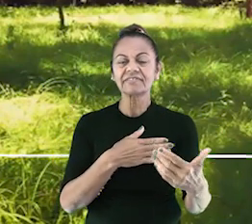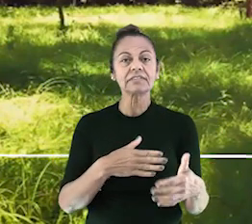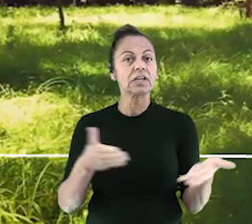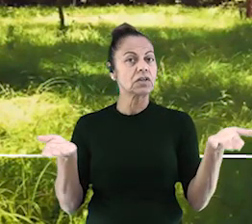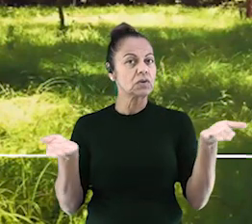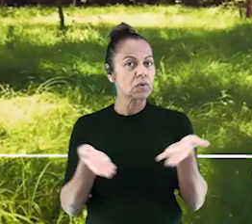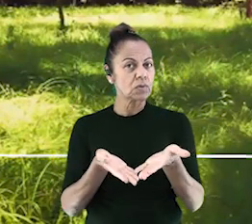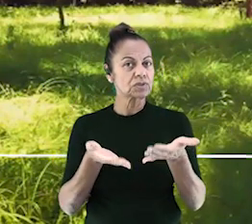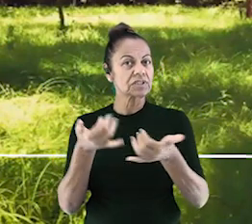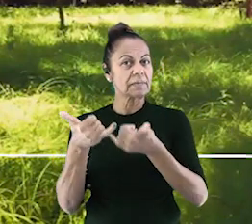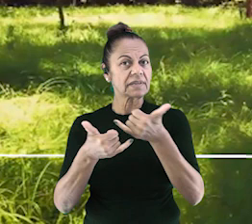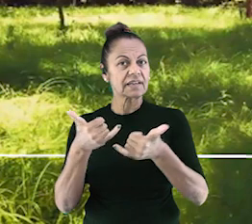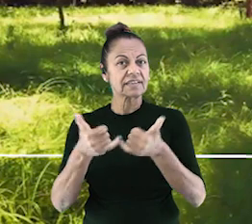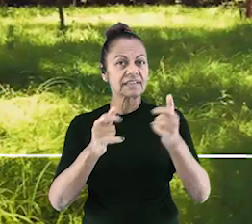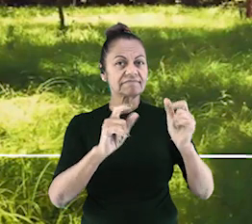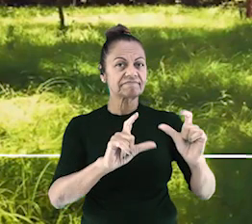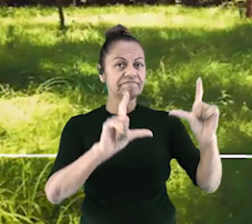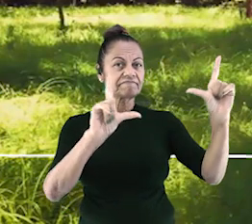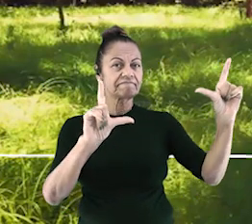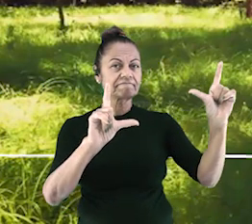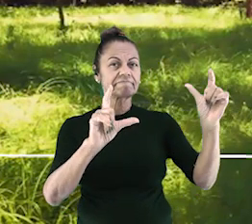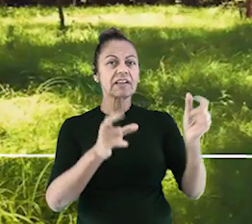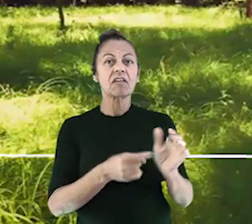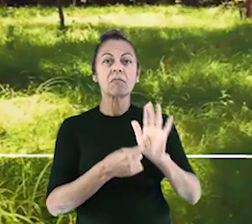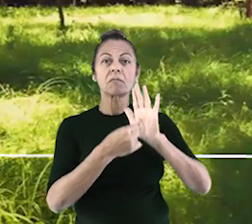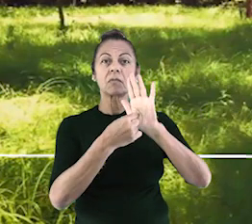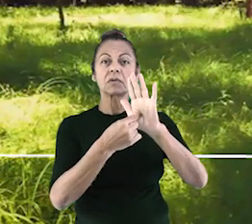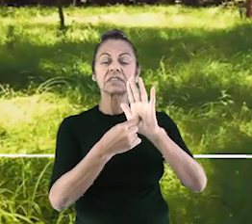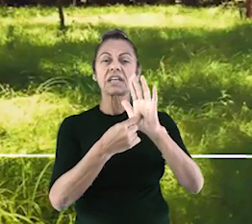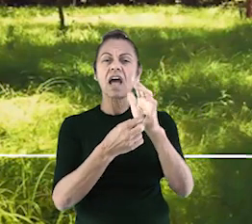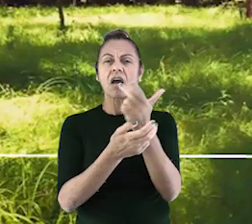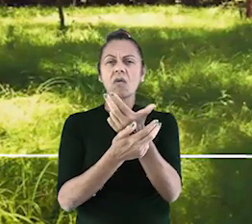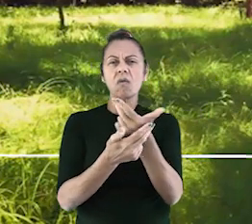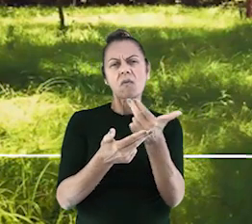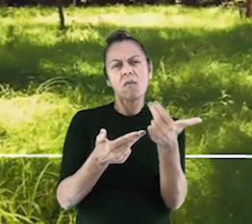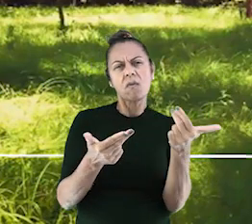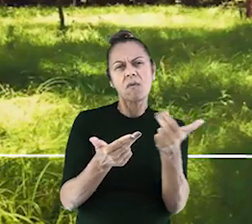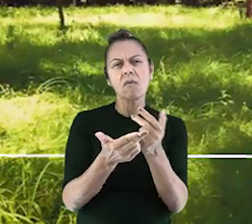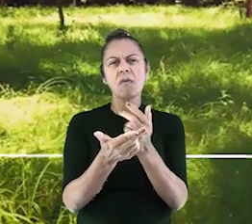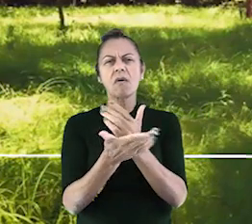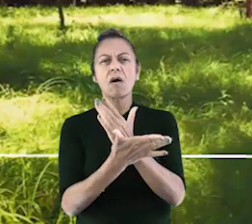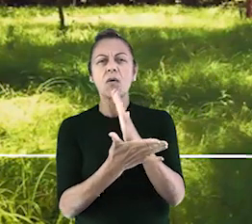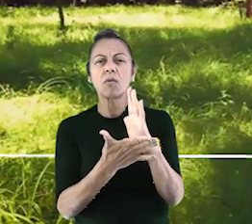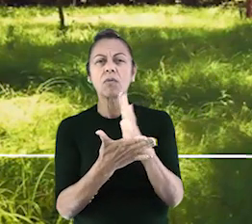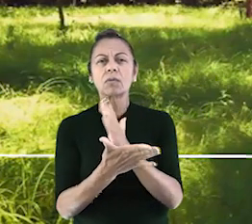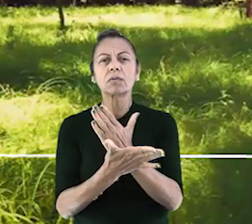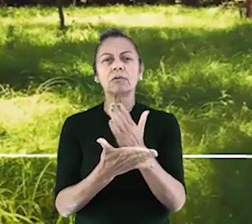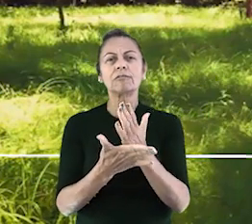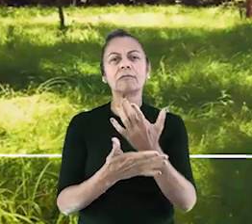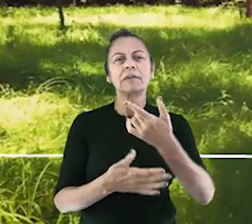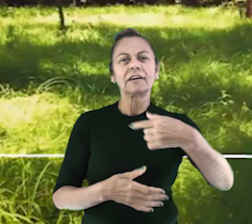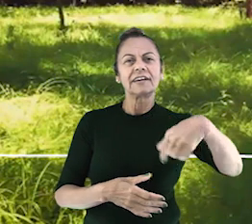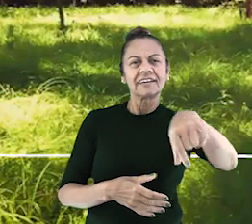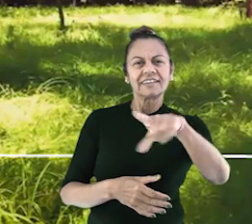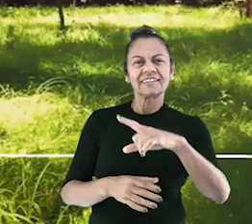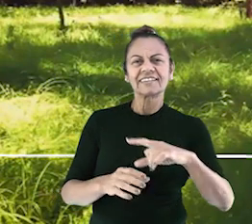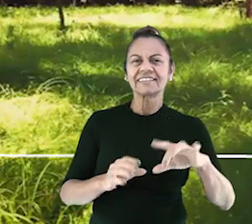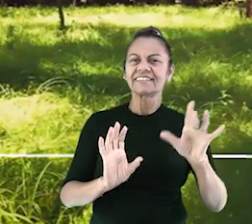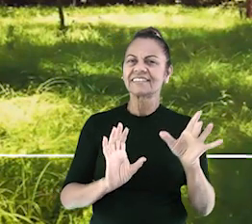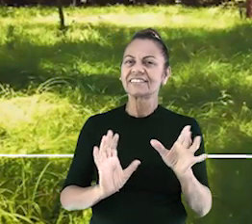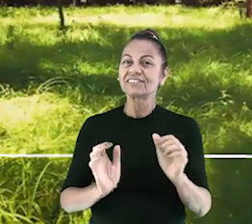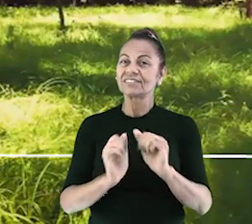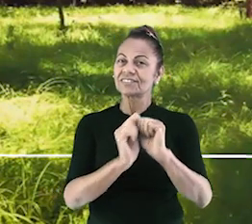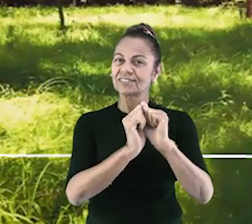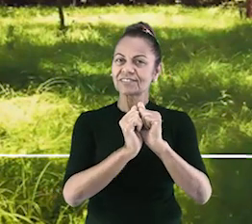de hoje, irão aparecer aqui na tela algumas coisas para você e